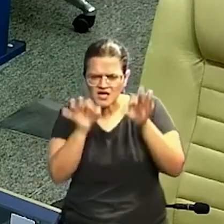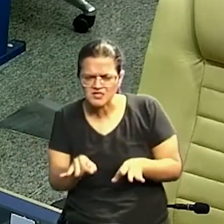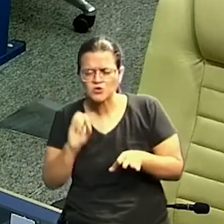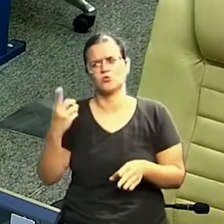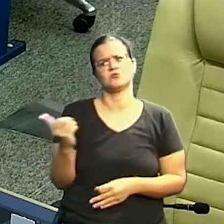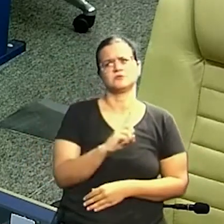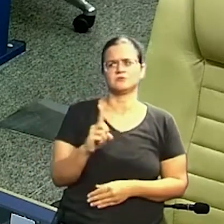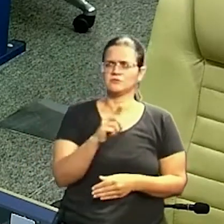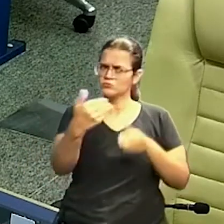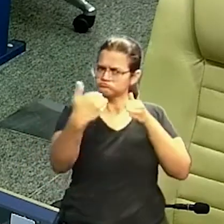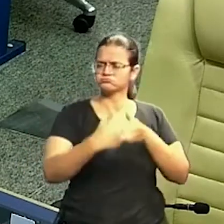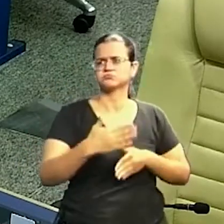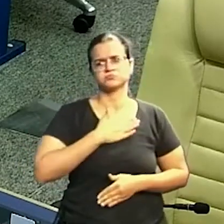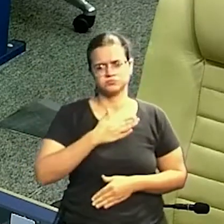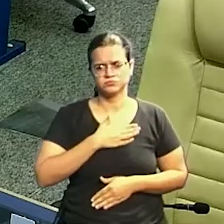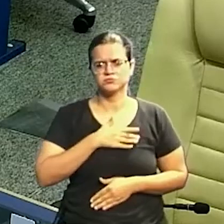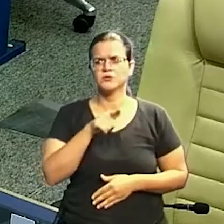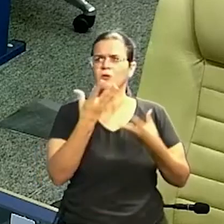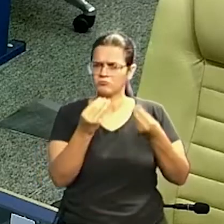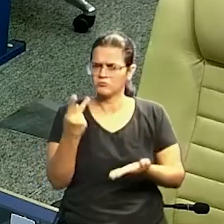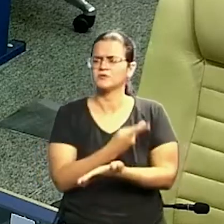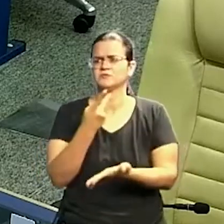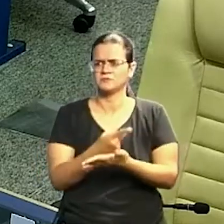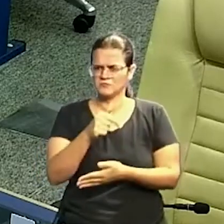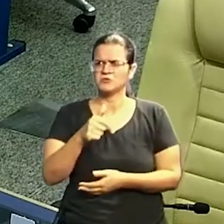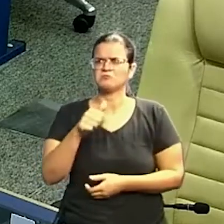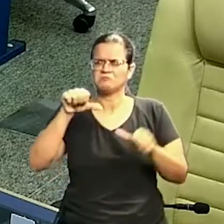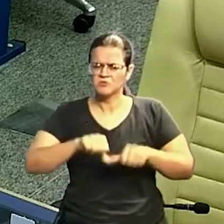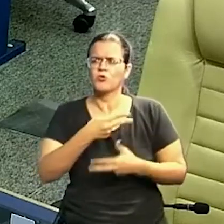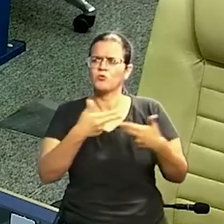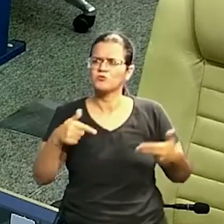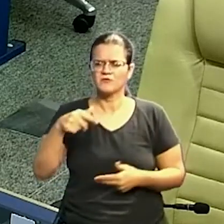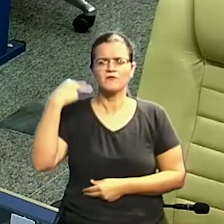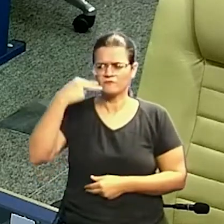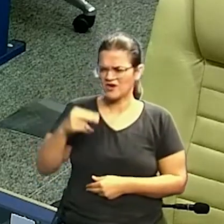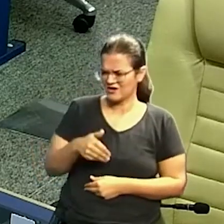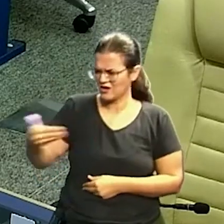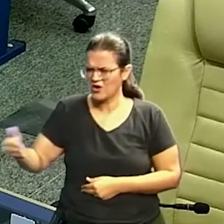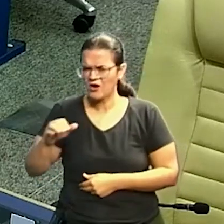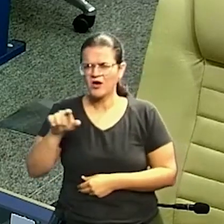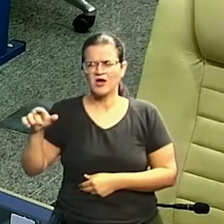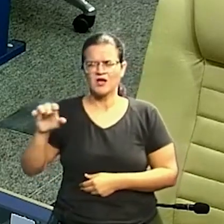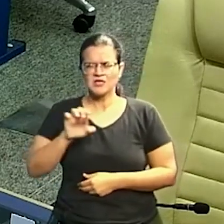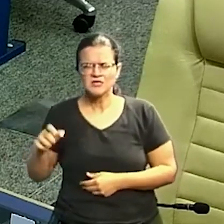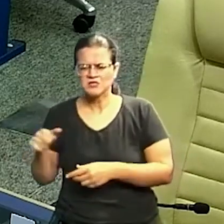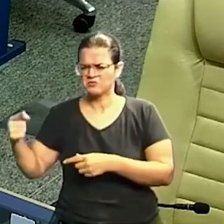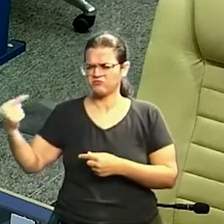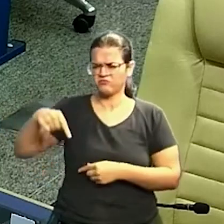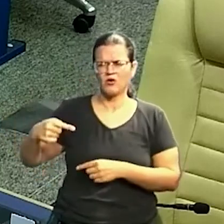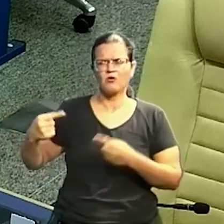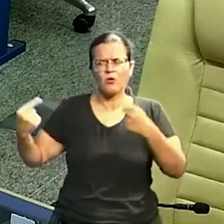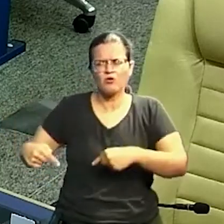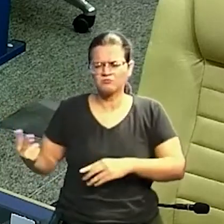forma de lidar comigo. Muita covardia. Muita covardia. O vereador da oposição, todos os senhores viram, subiu